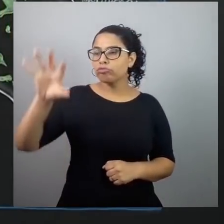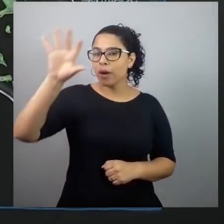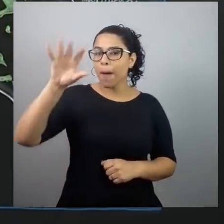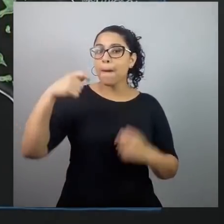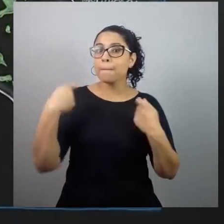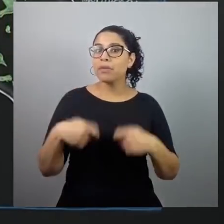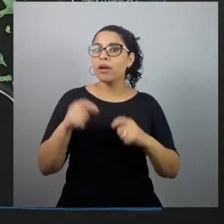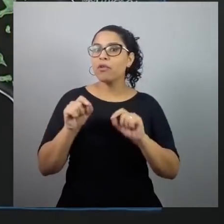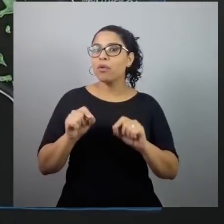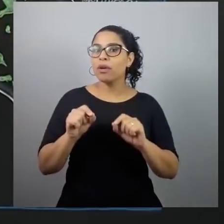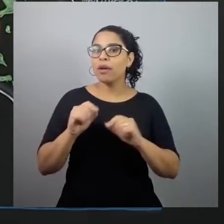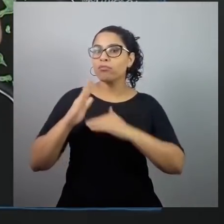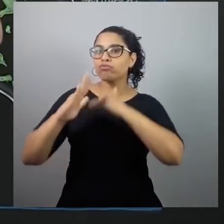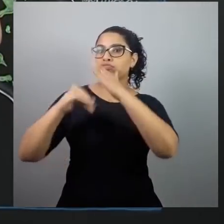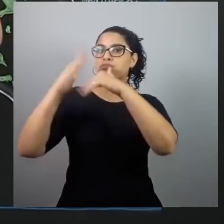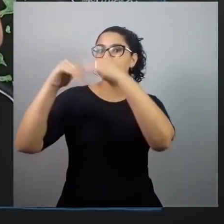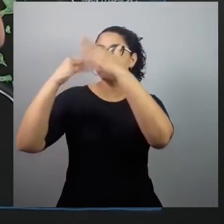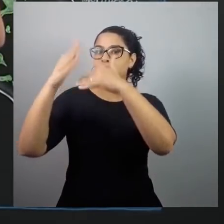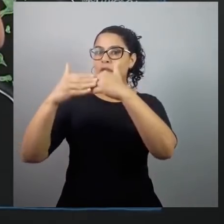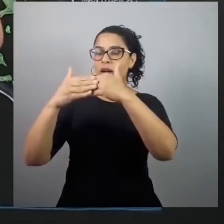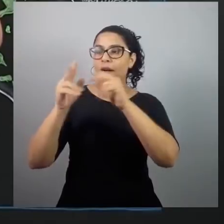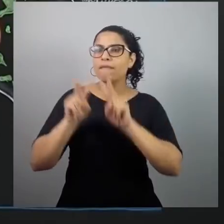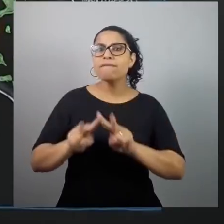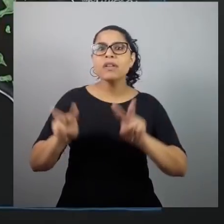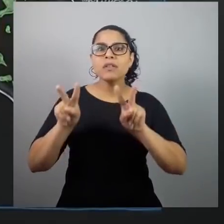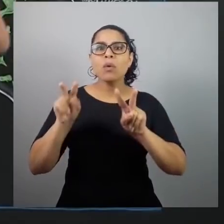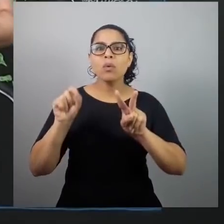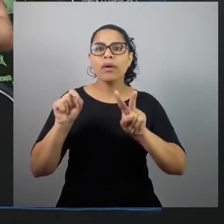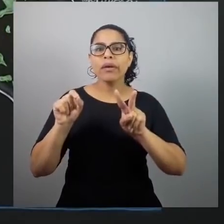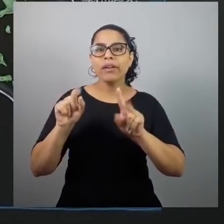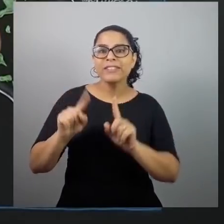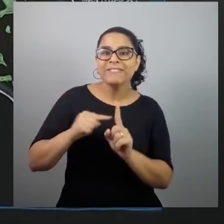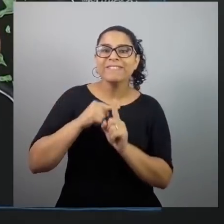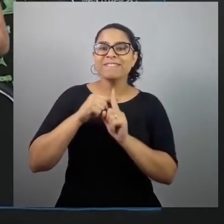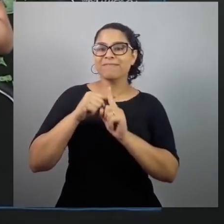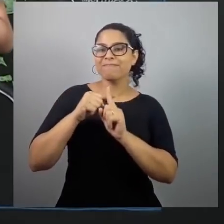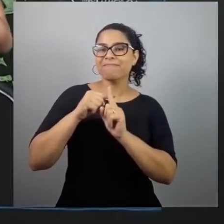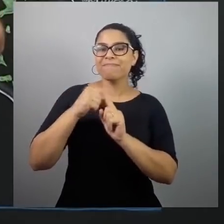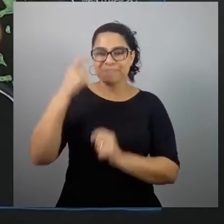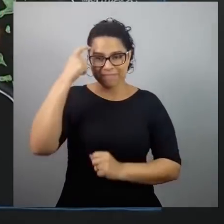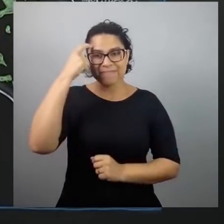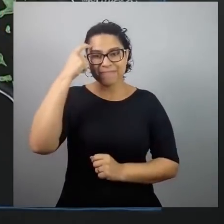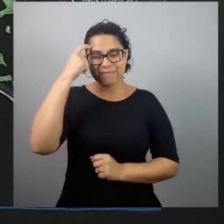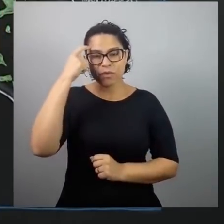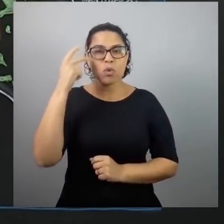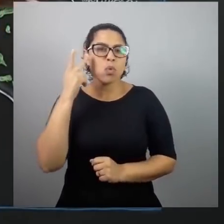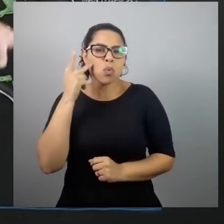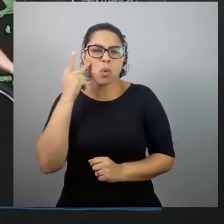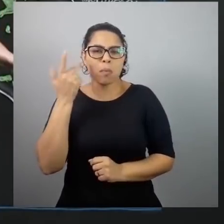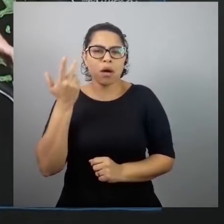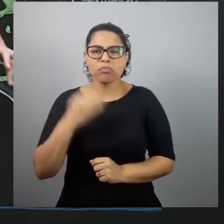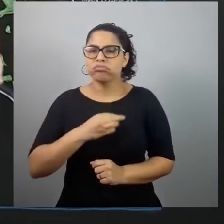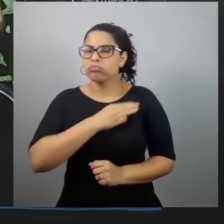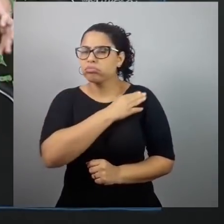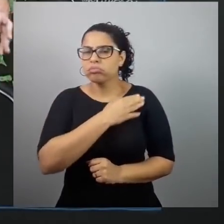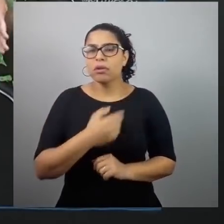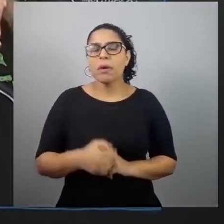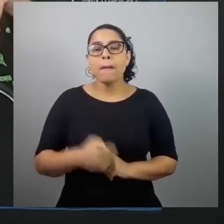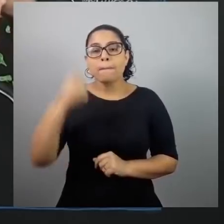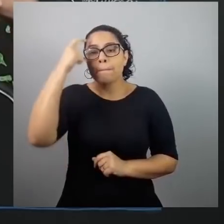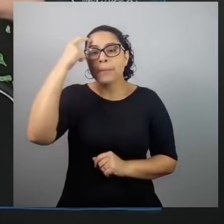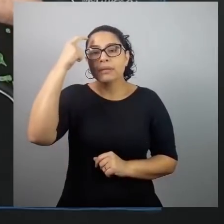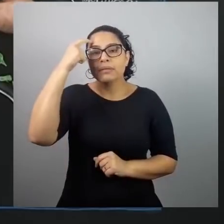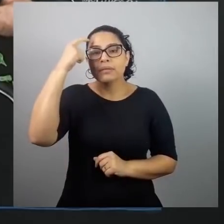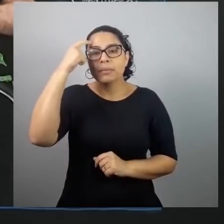incorporadas ao progresso, numa visão ainda muito positivista, que era comum nas Forças Armadas. O positivismo era aquele